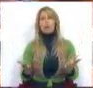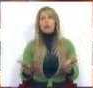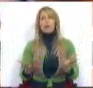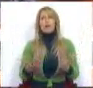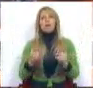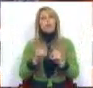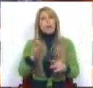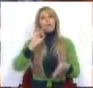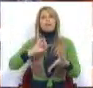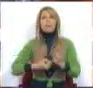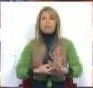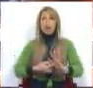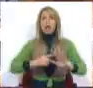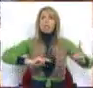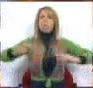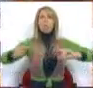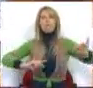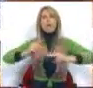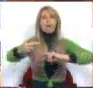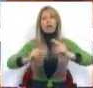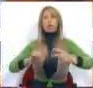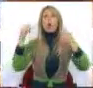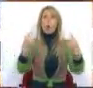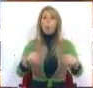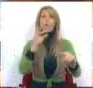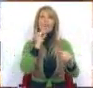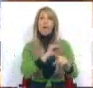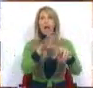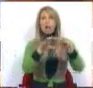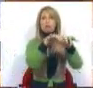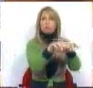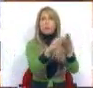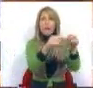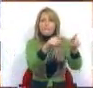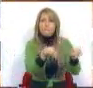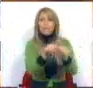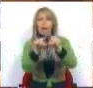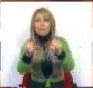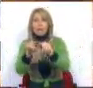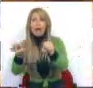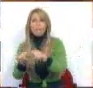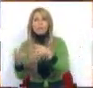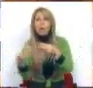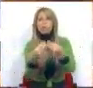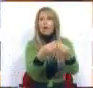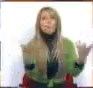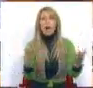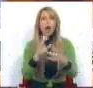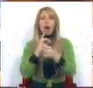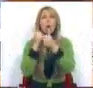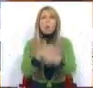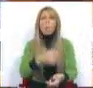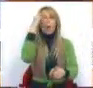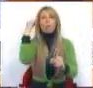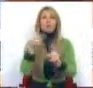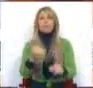Os movimentos que houve de emparcelamento em Portugal não cumpriram o seu objetivo. E